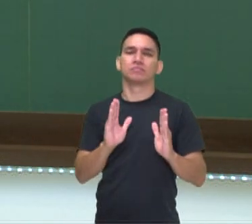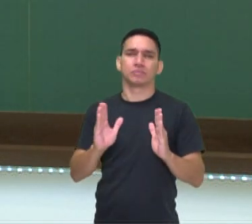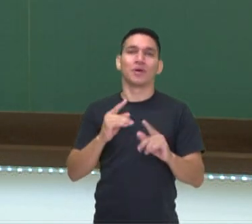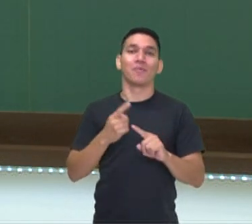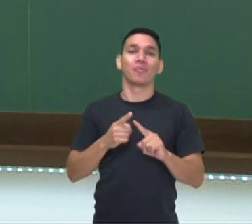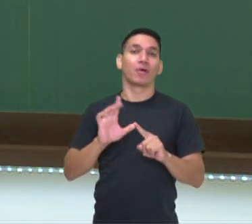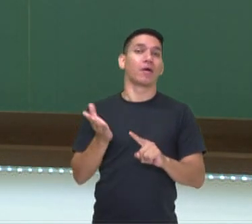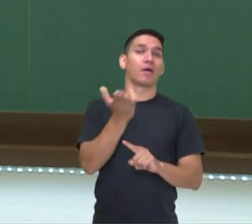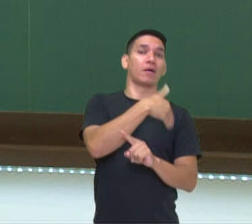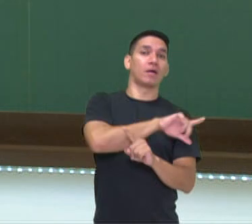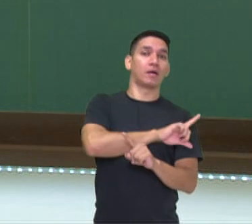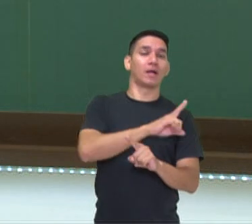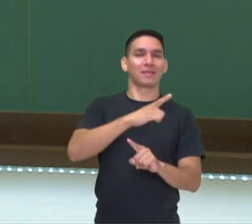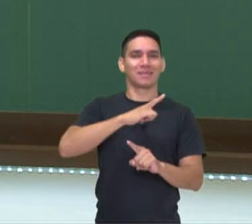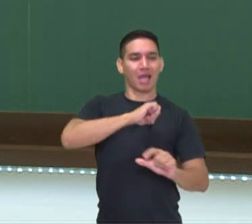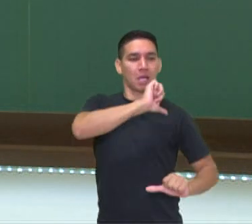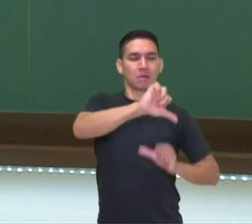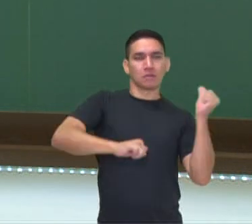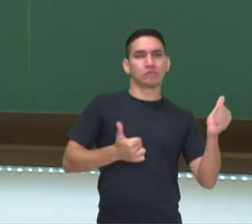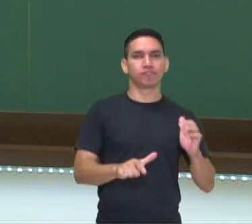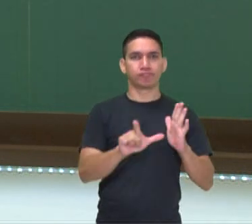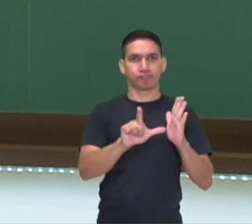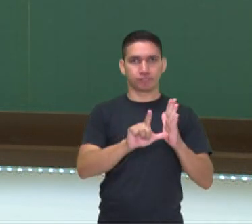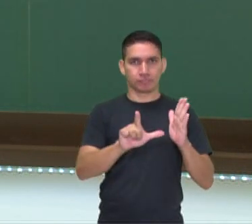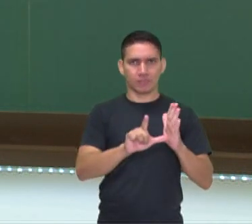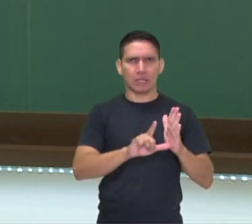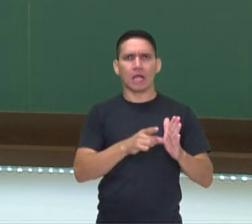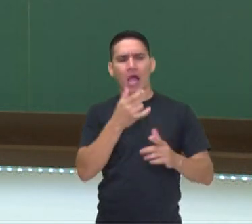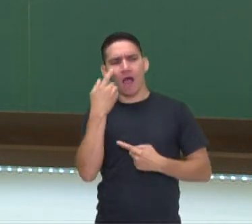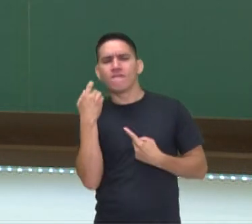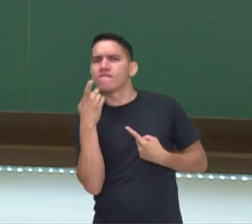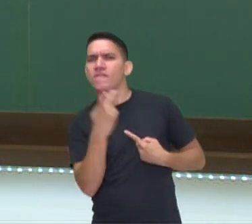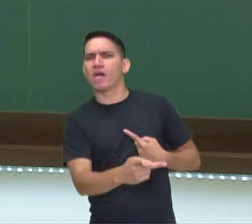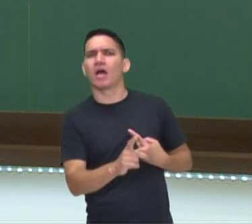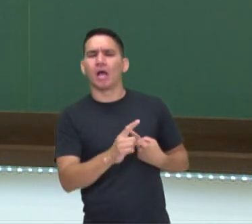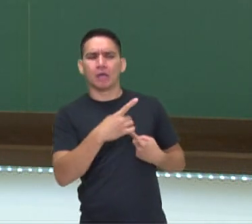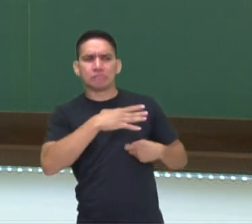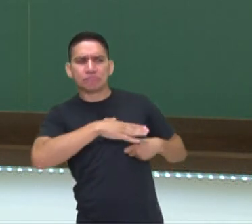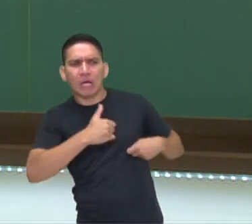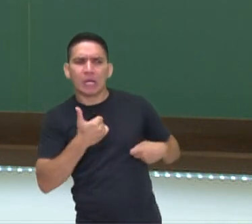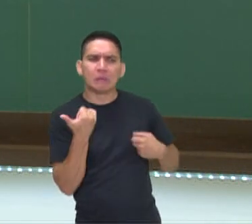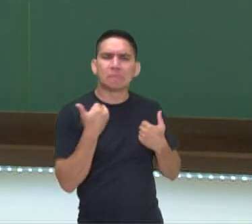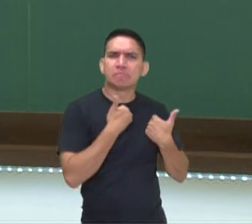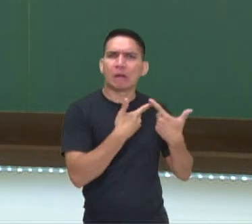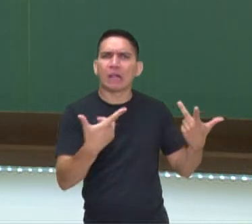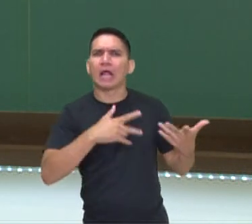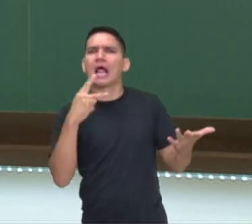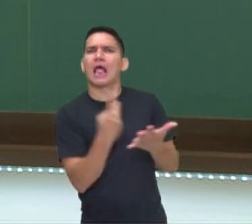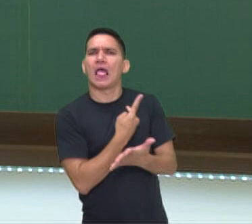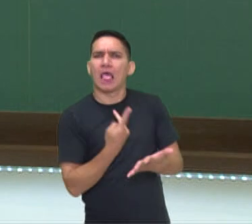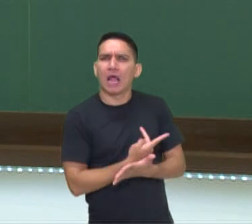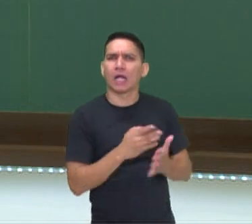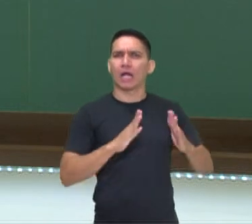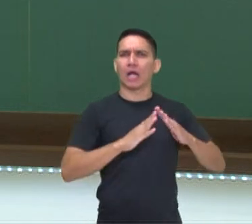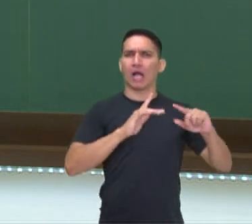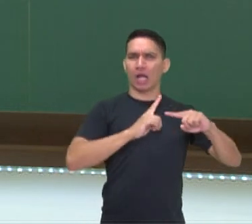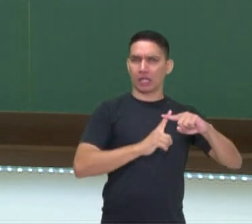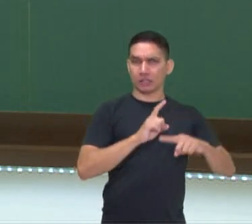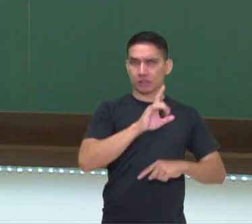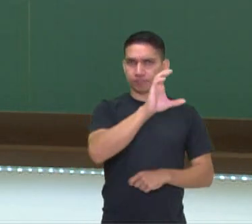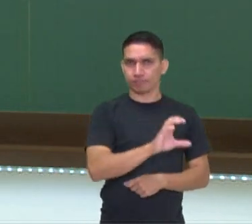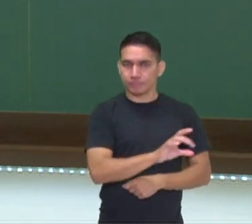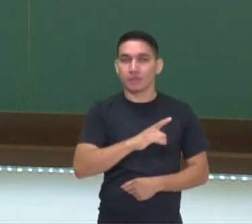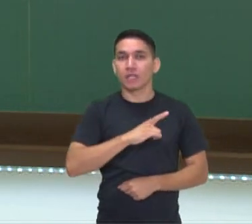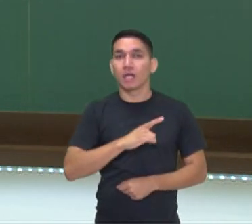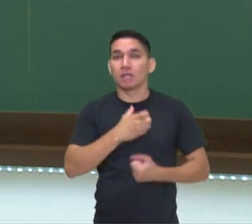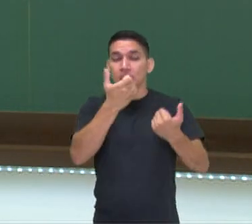do Martinho Lutero, né, que denunciou os abusos da igreja, o que estava acontecendo de errado, e acabou fundando, né,